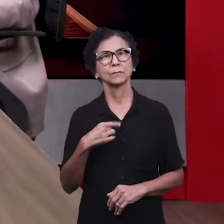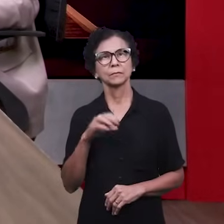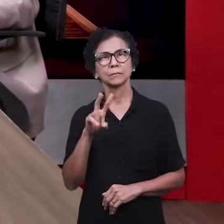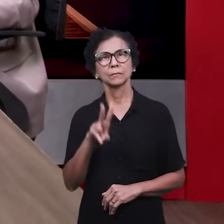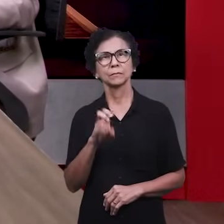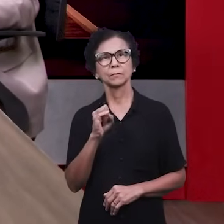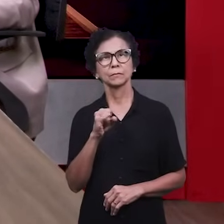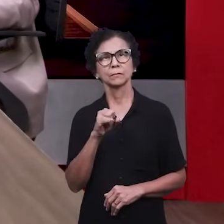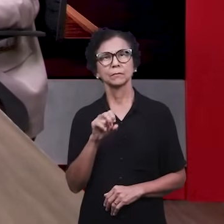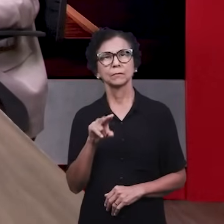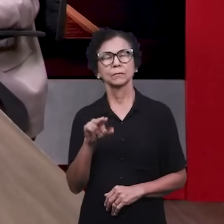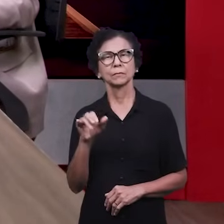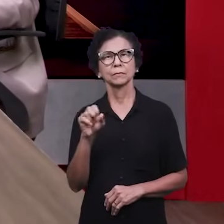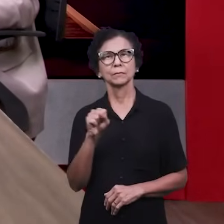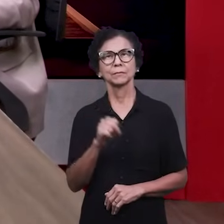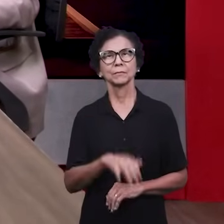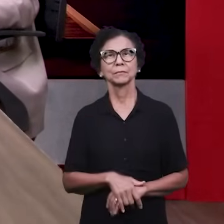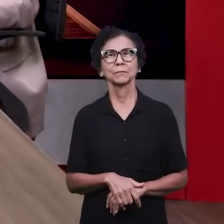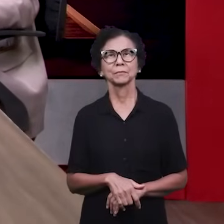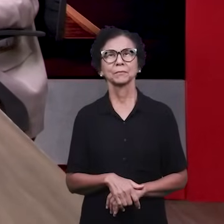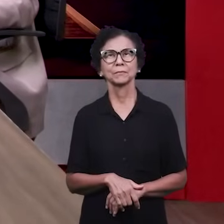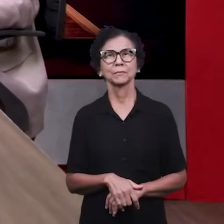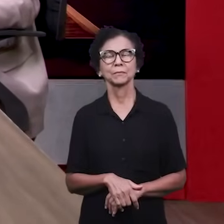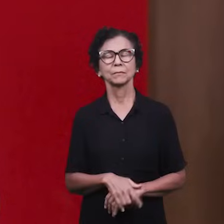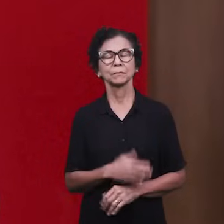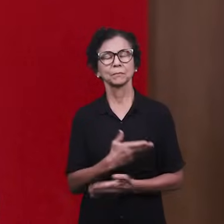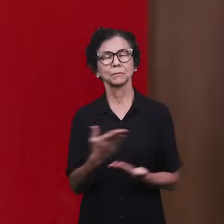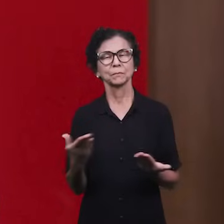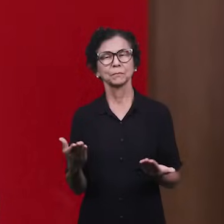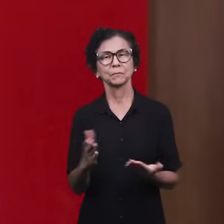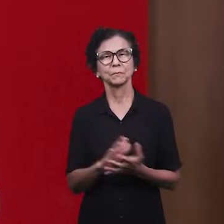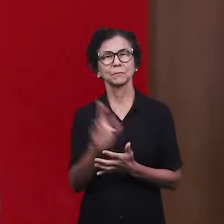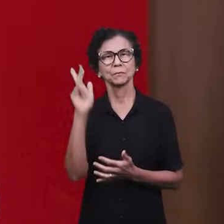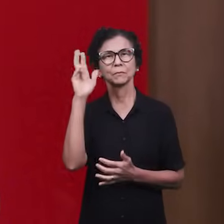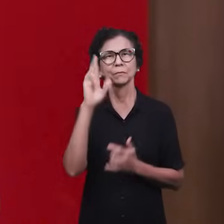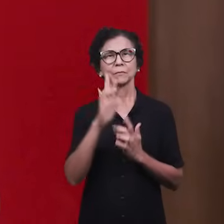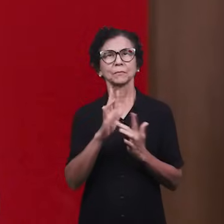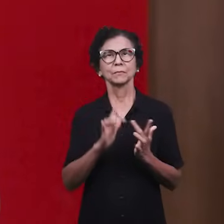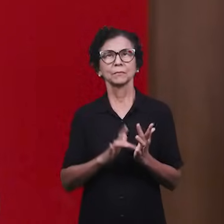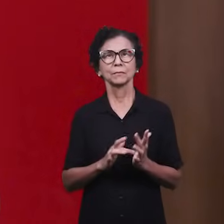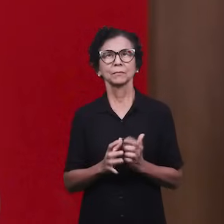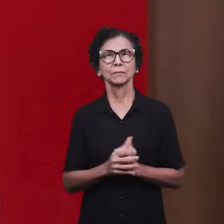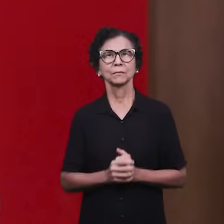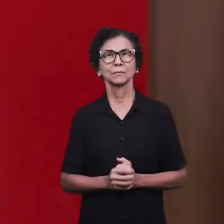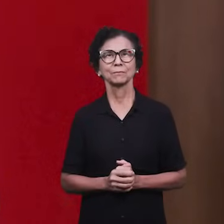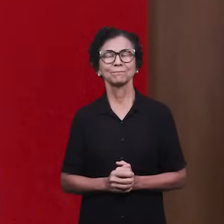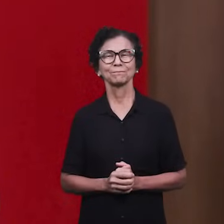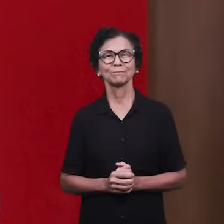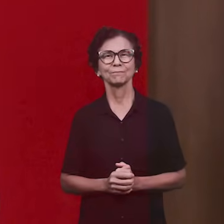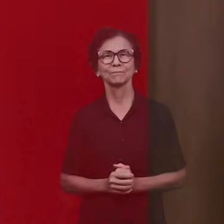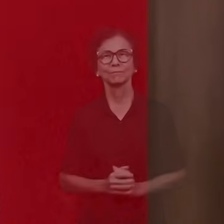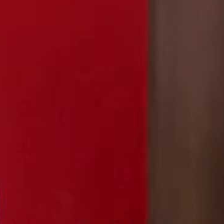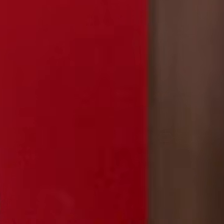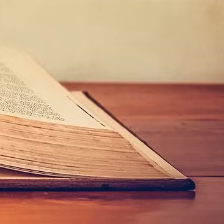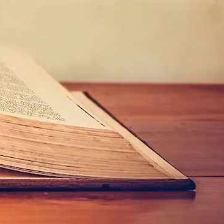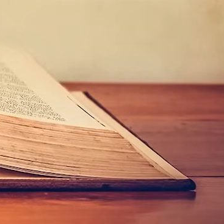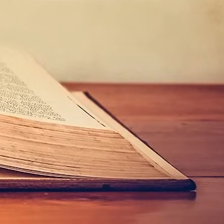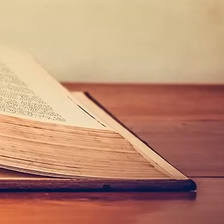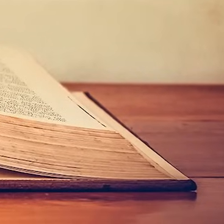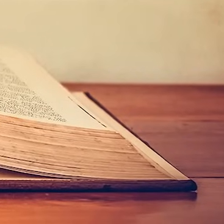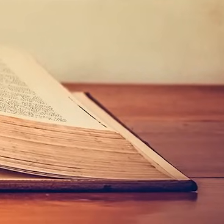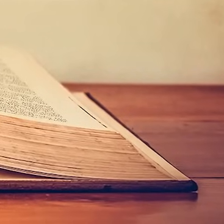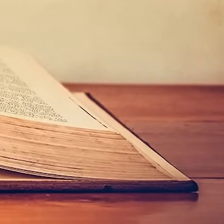o diácono Vinícius. Amém. Também. Senhor, irmãos. E nós despedimos de todos com a paz do Senhor Jesus. Continue conosco.